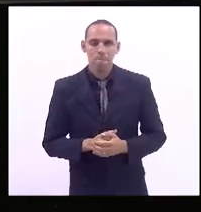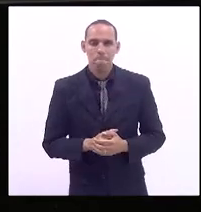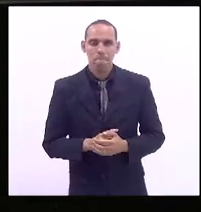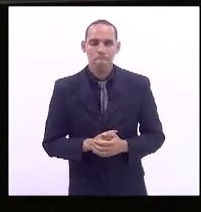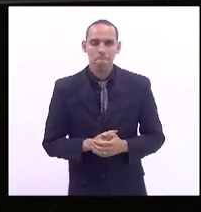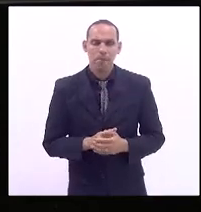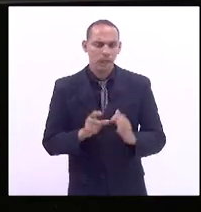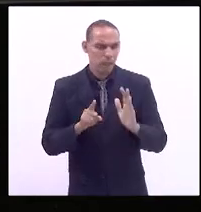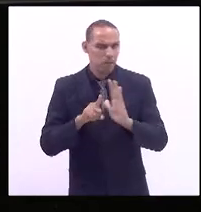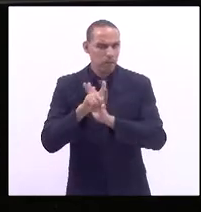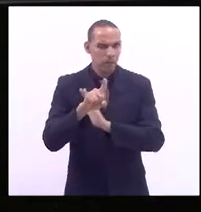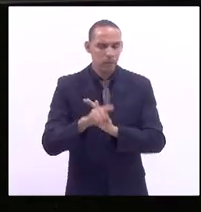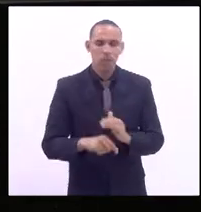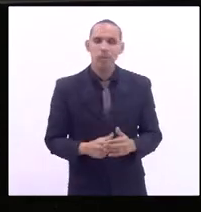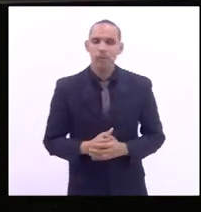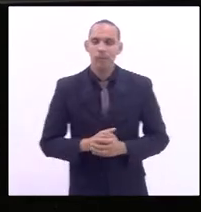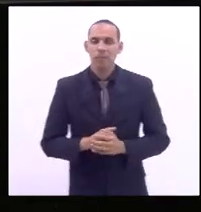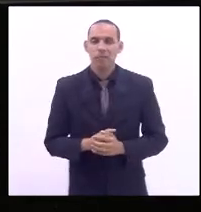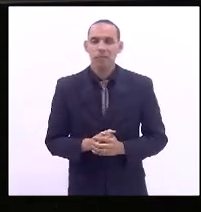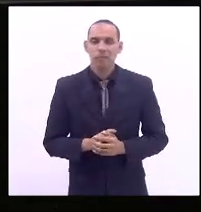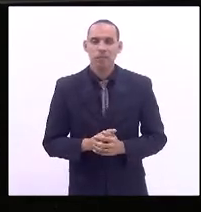e eu pergunto